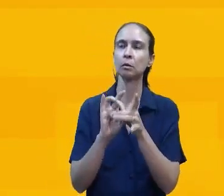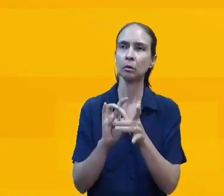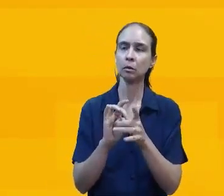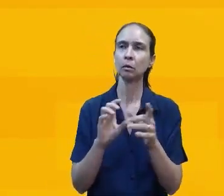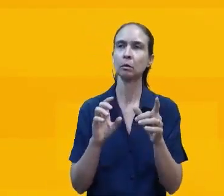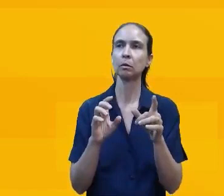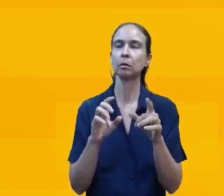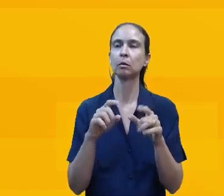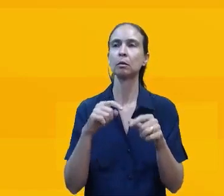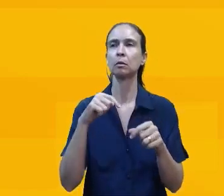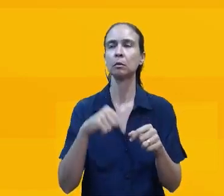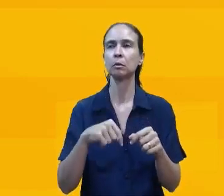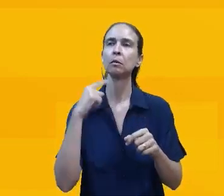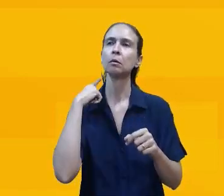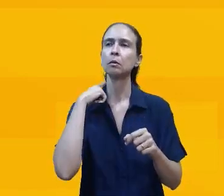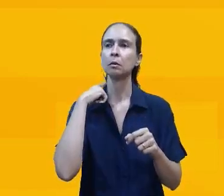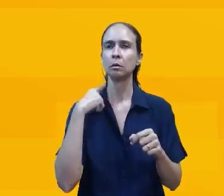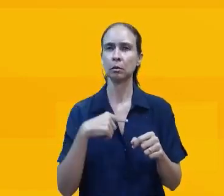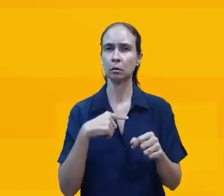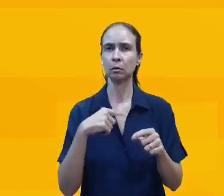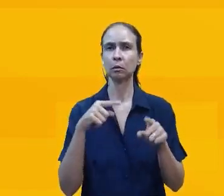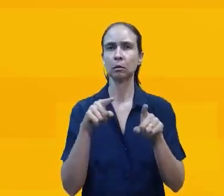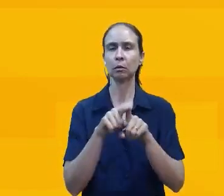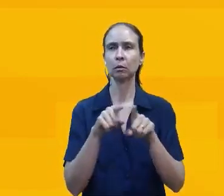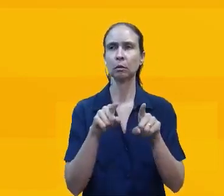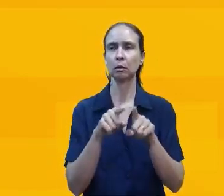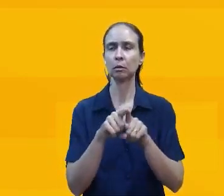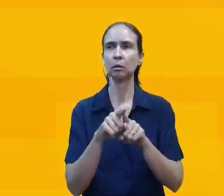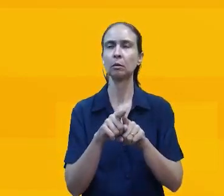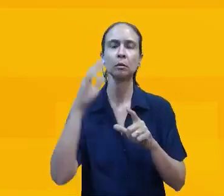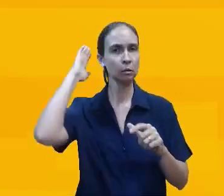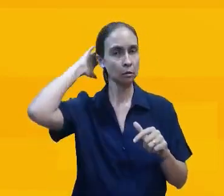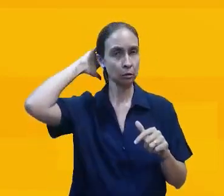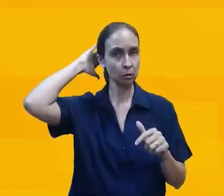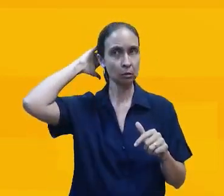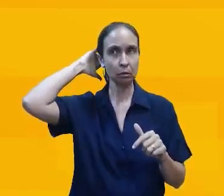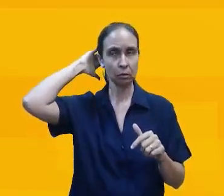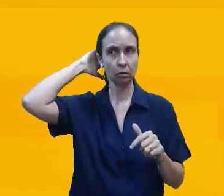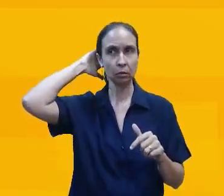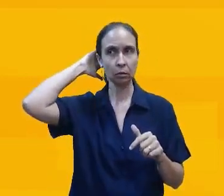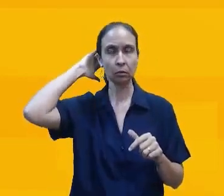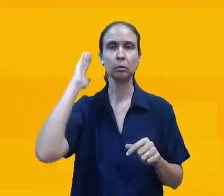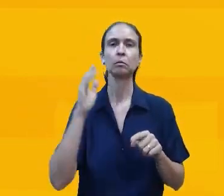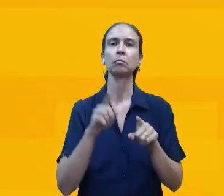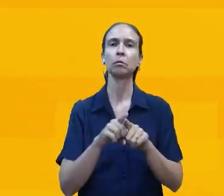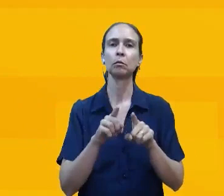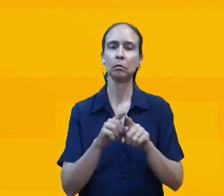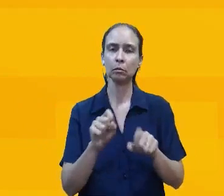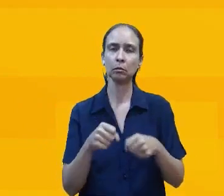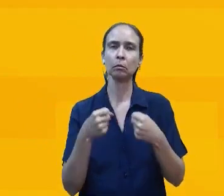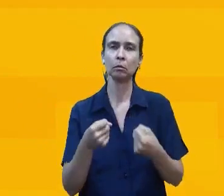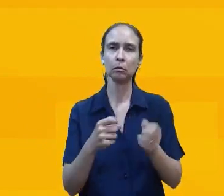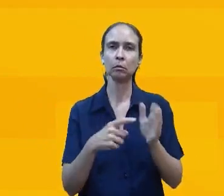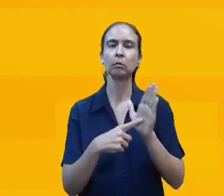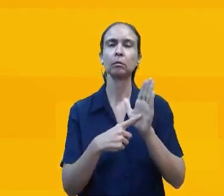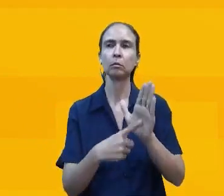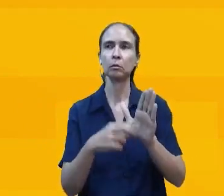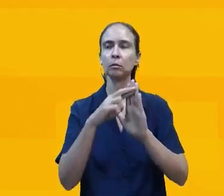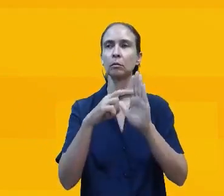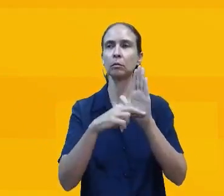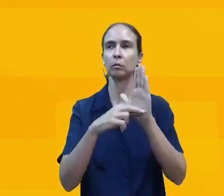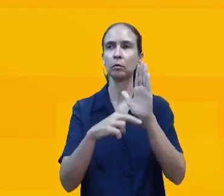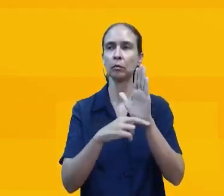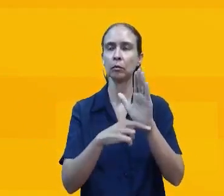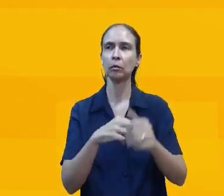na Paraíba, atuamos fortemente no Pará, são os três maiores produtores nacionais, né? O Rio de